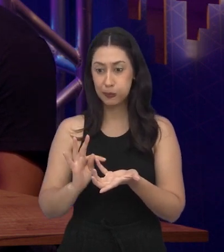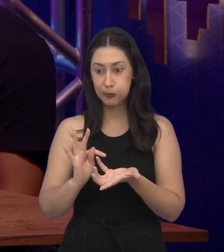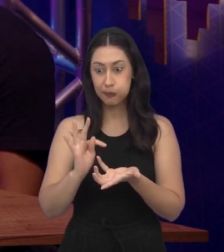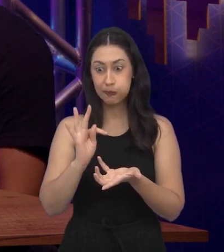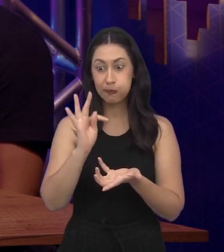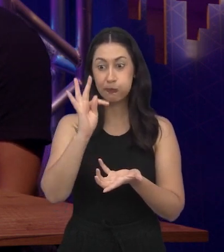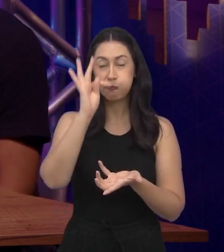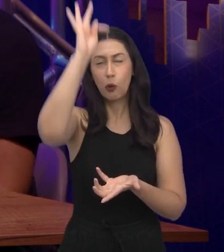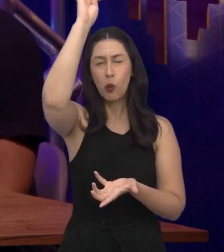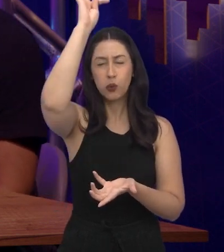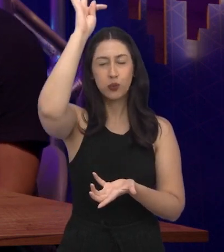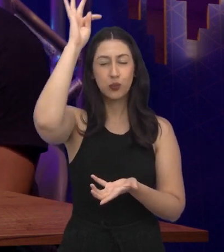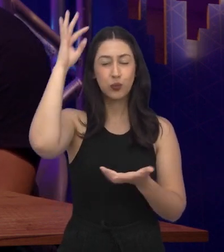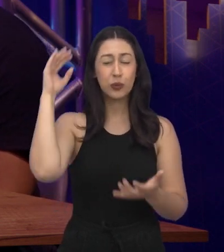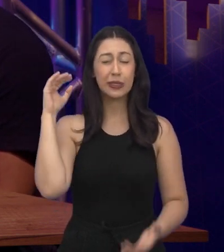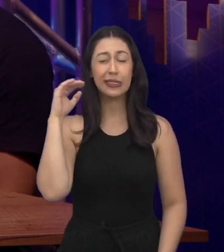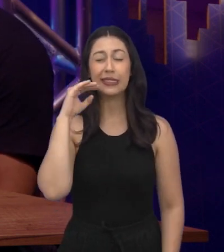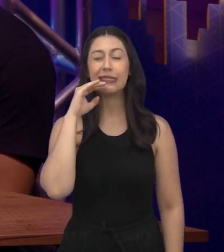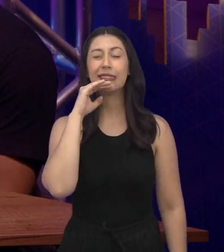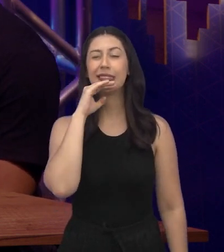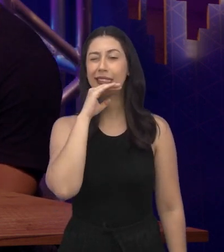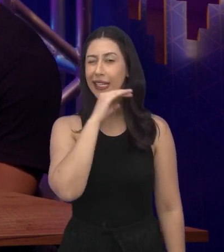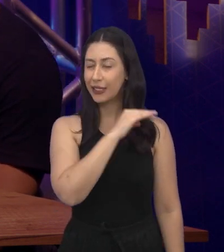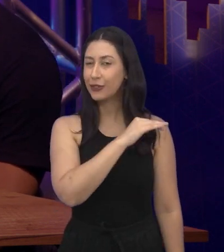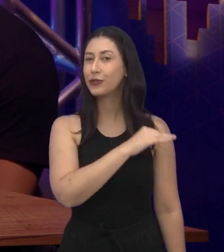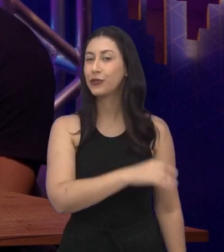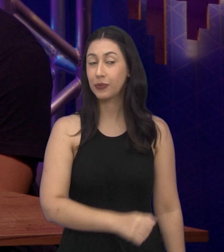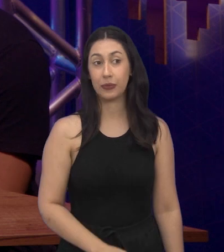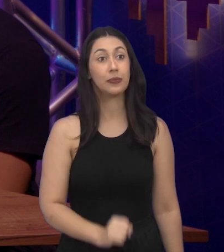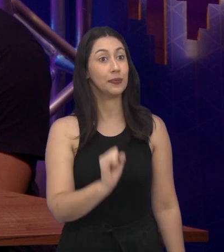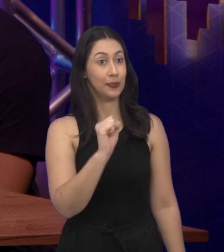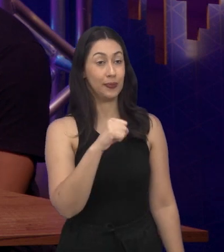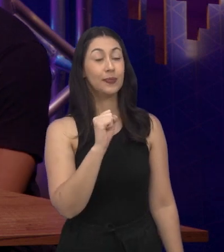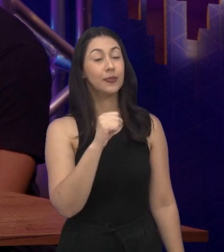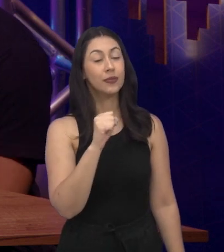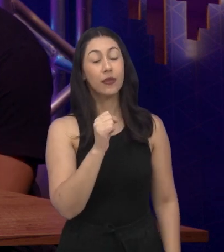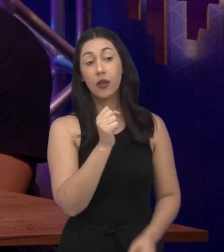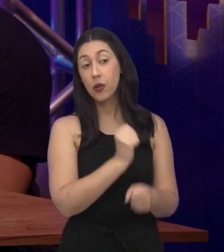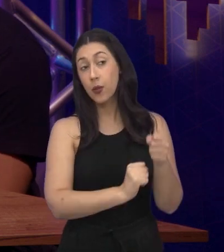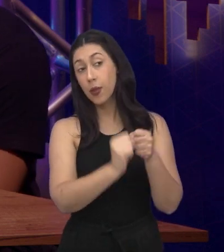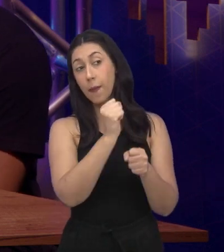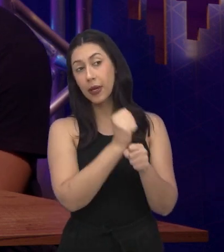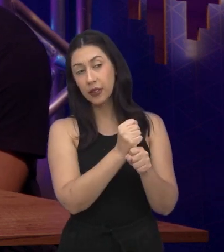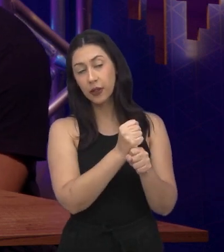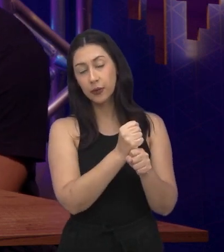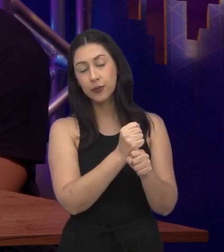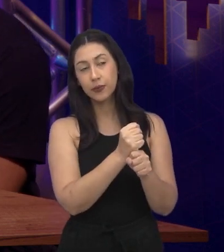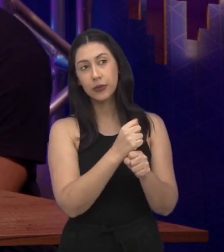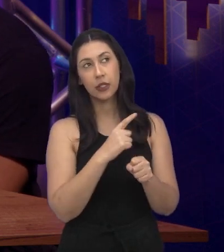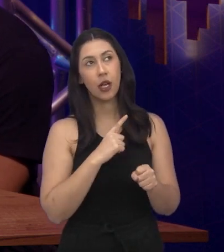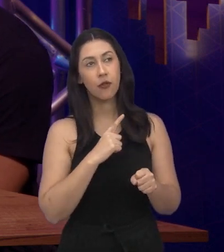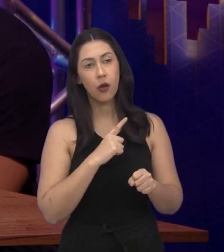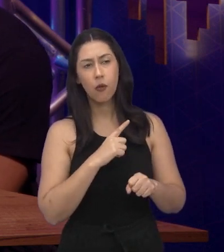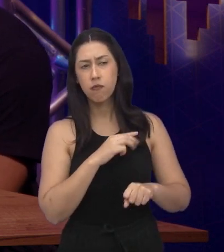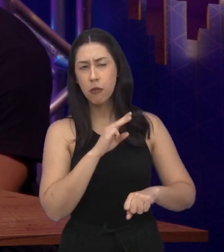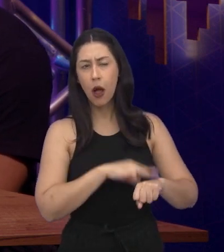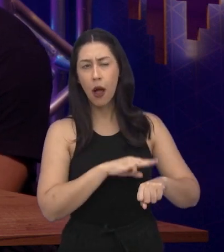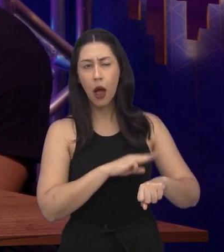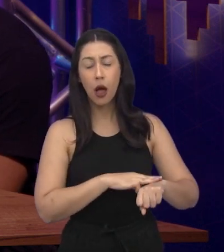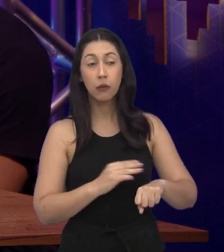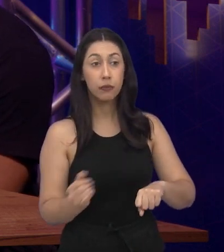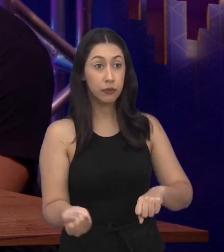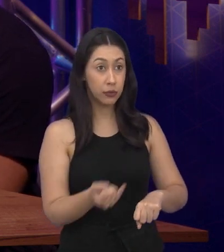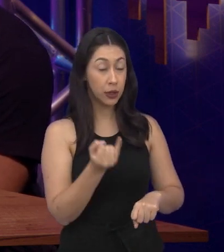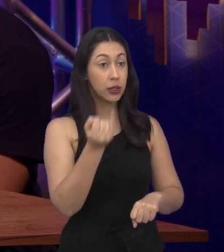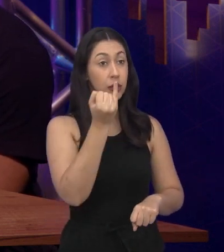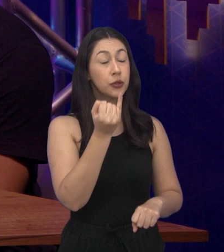saiu do estágio de aquecimento global para ebulição global. Exatamente. Ano passado a gente teve, um momento importante.